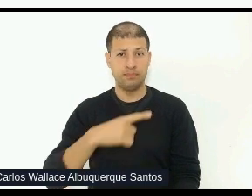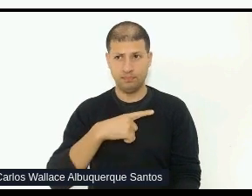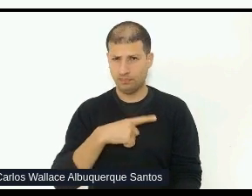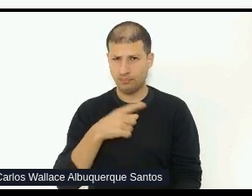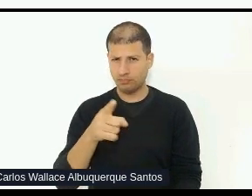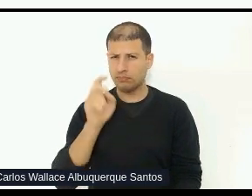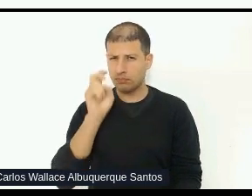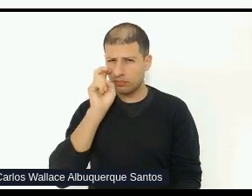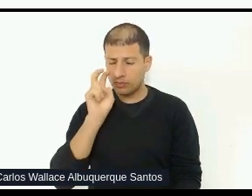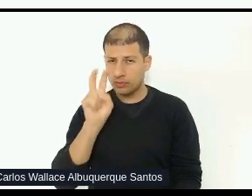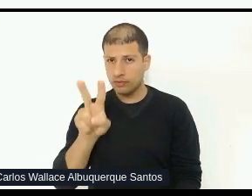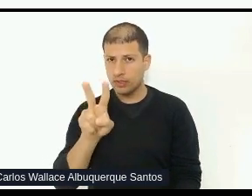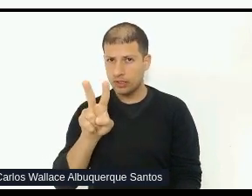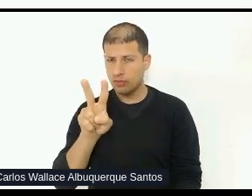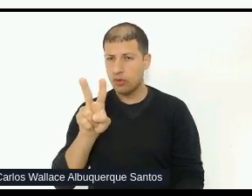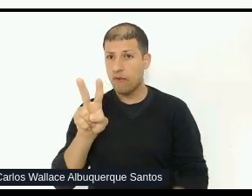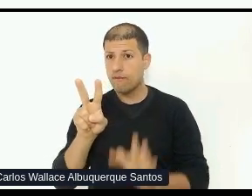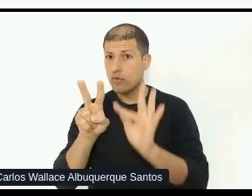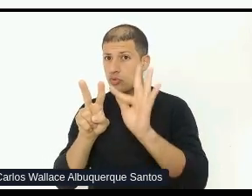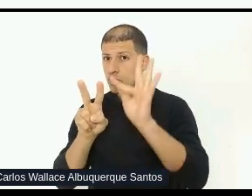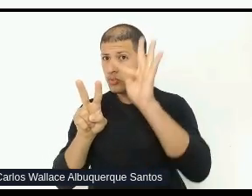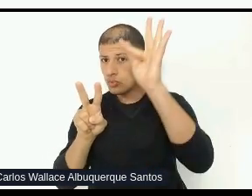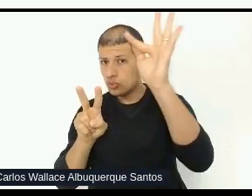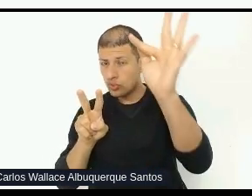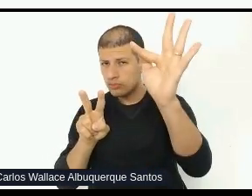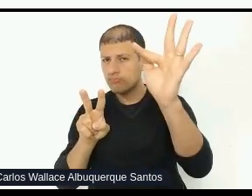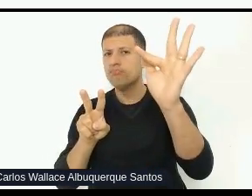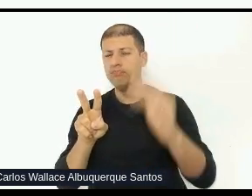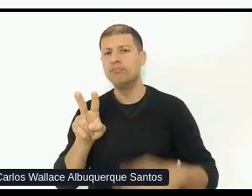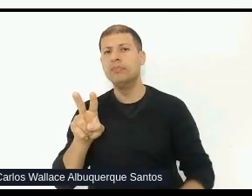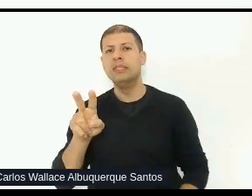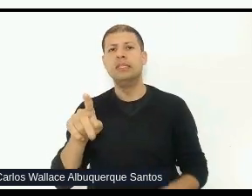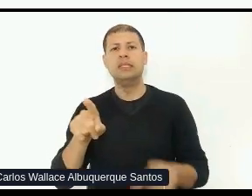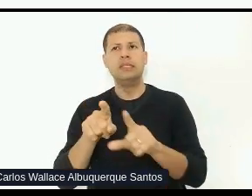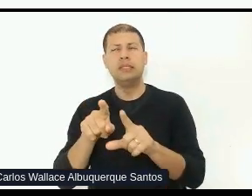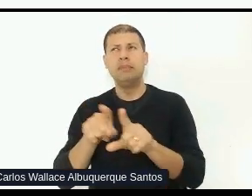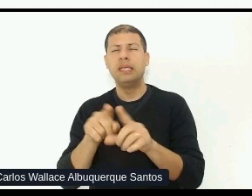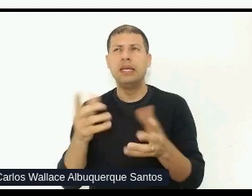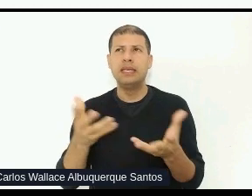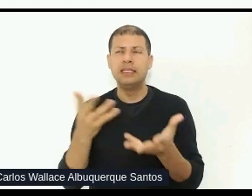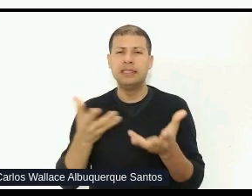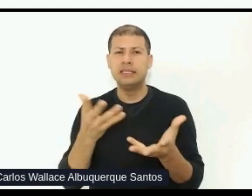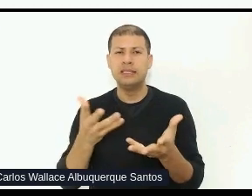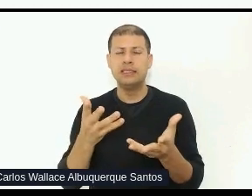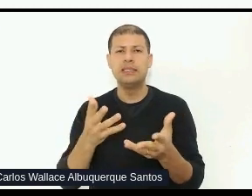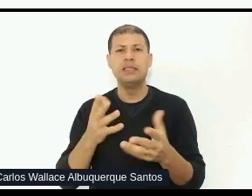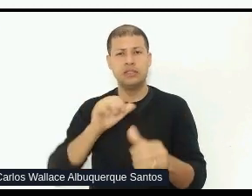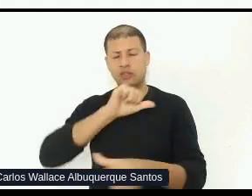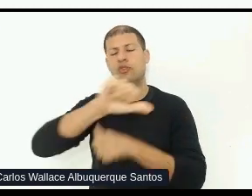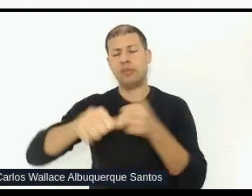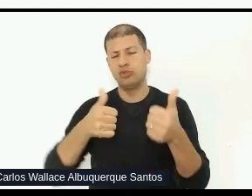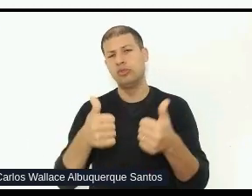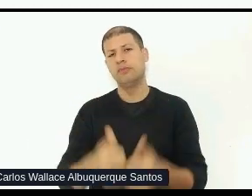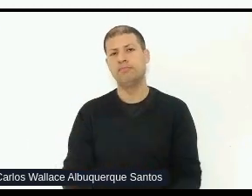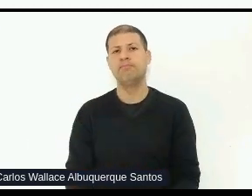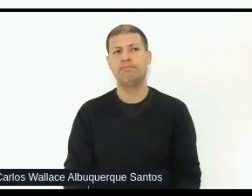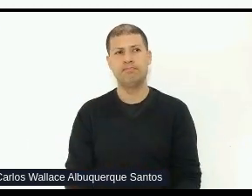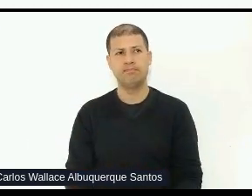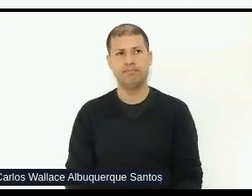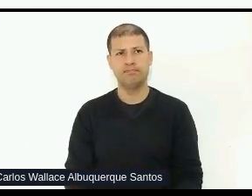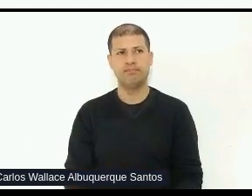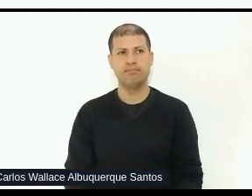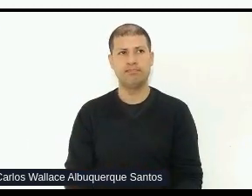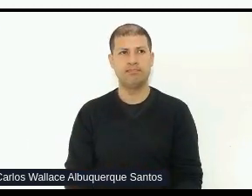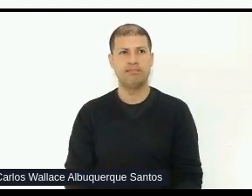visão de futuro é também, como é que é, transformador, né?